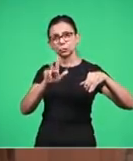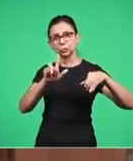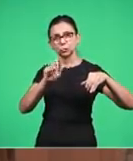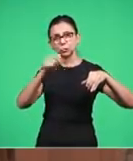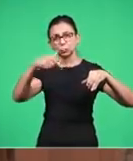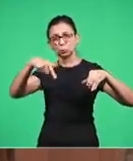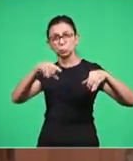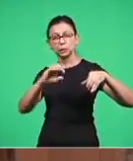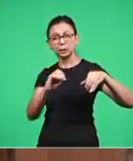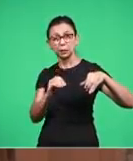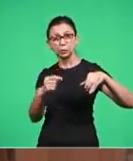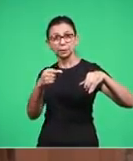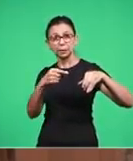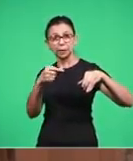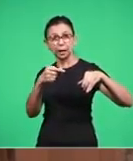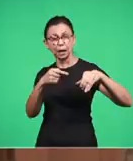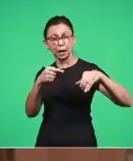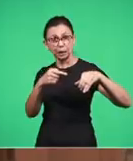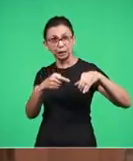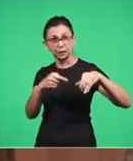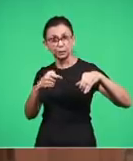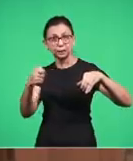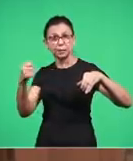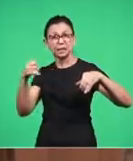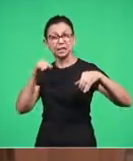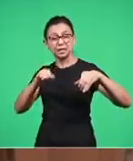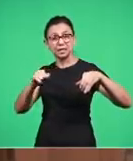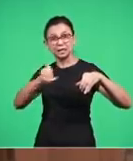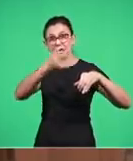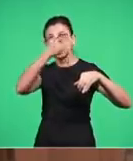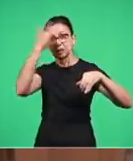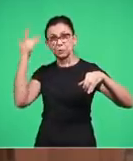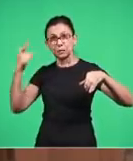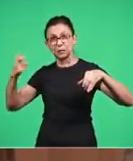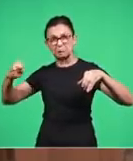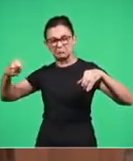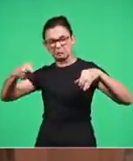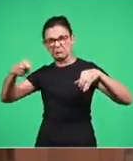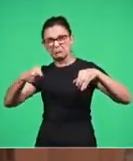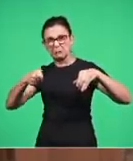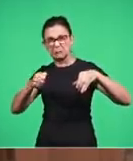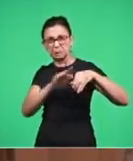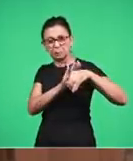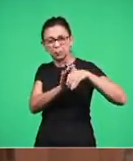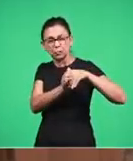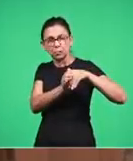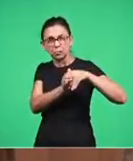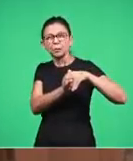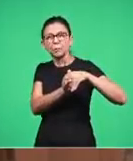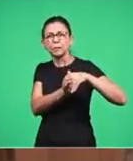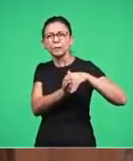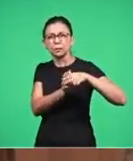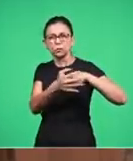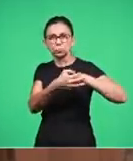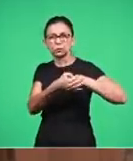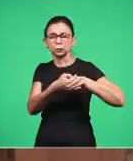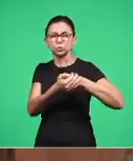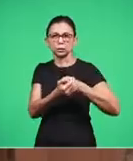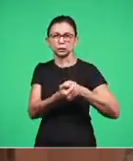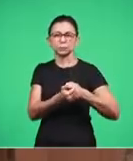protegido do ataque do inimigo que queria destruí-lo. O que nós vemos, irmãos, que ele pede ao